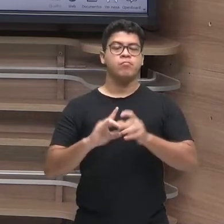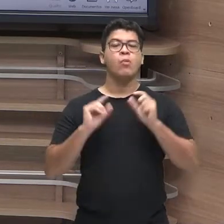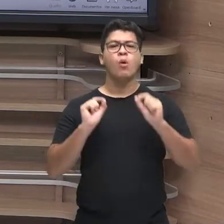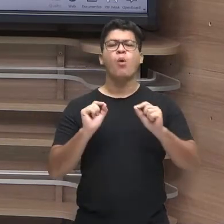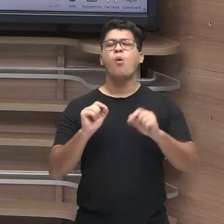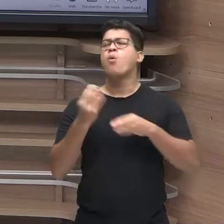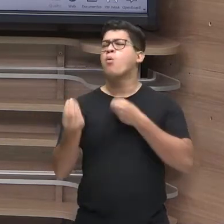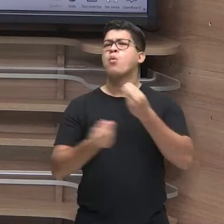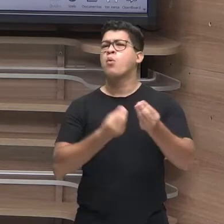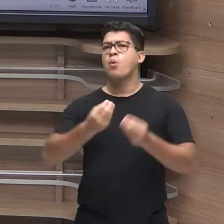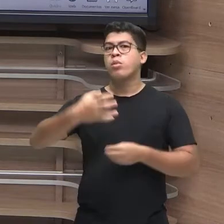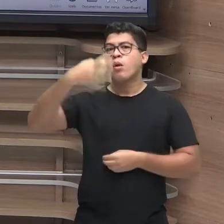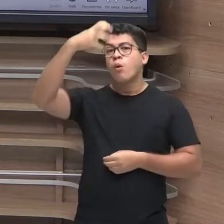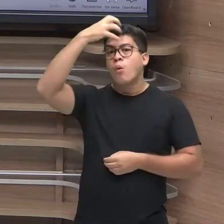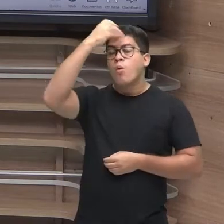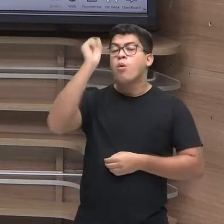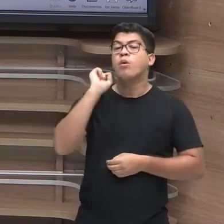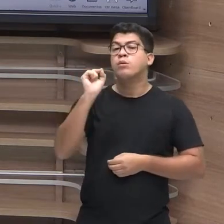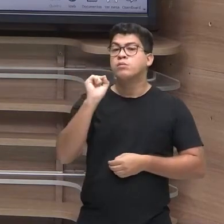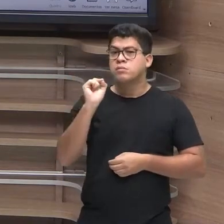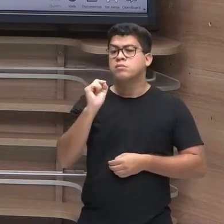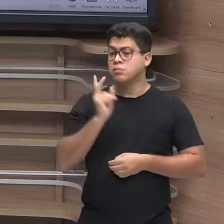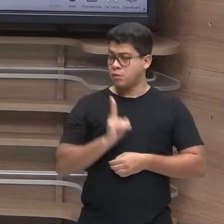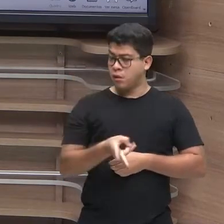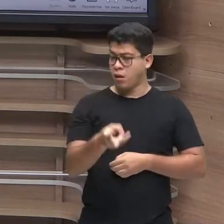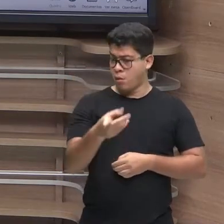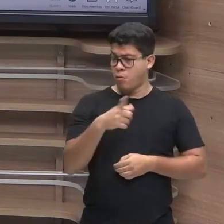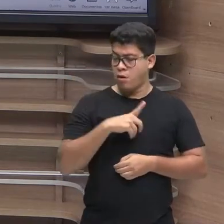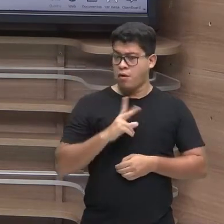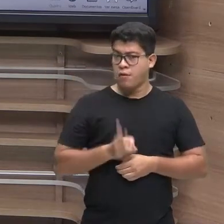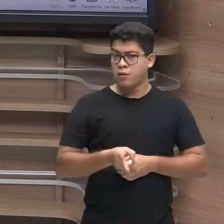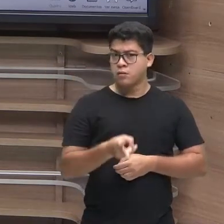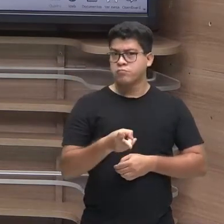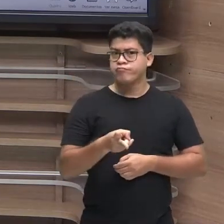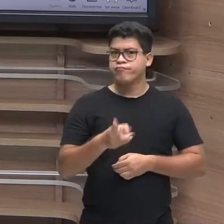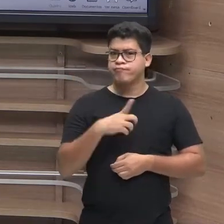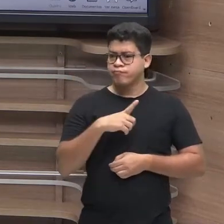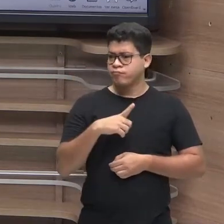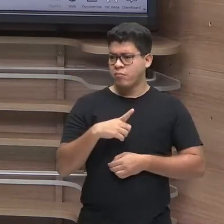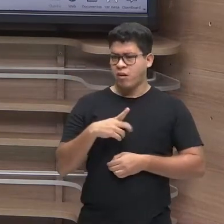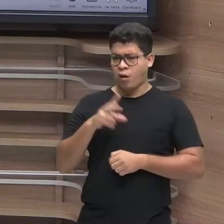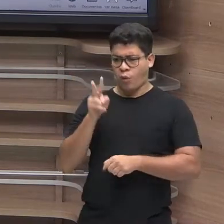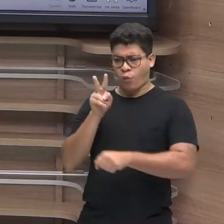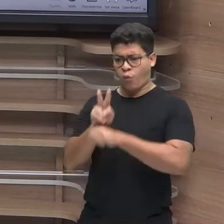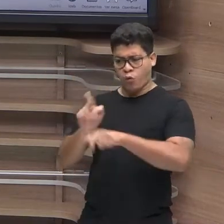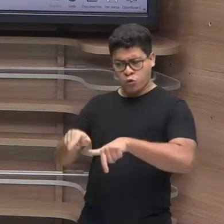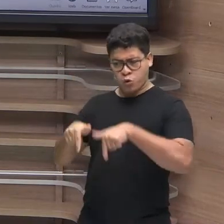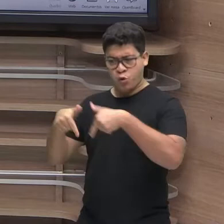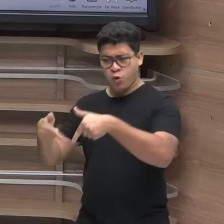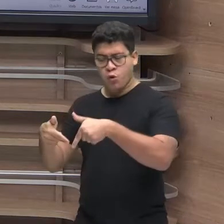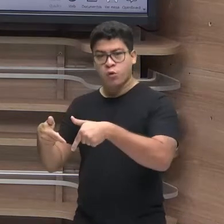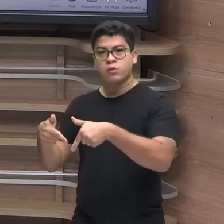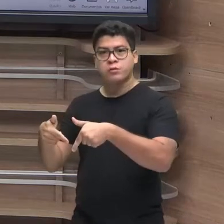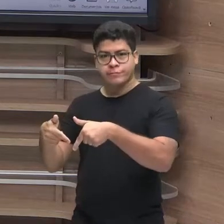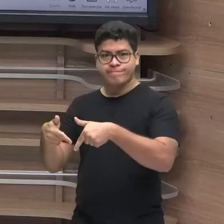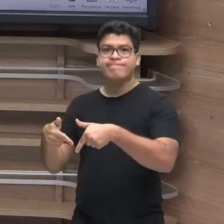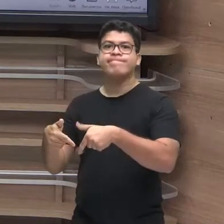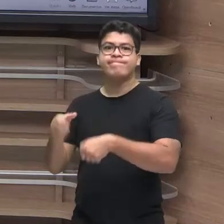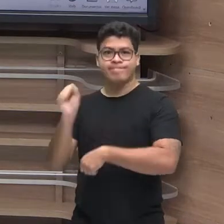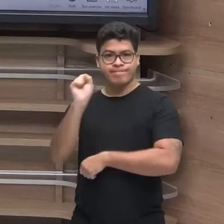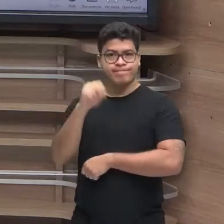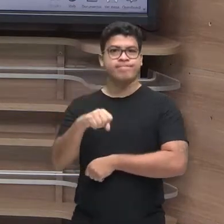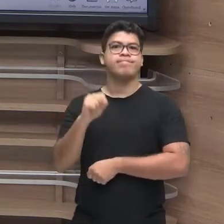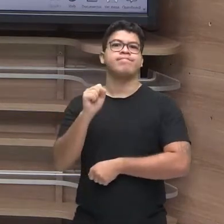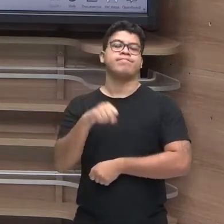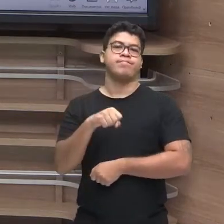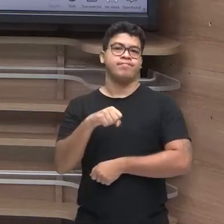rei também ali vai atuar nessa esfera religiosa? Sim, tá certo? Então a gente vai ver ali que muitos